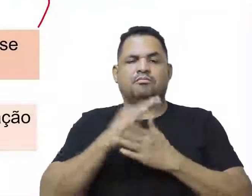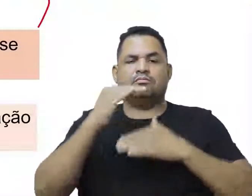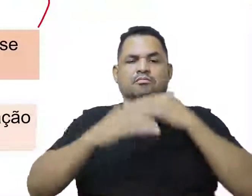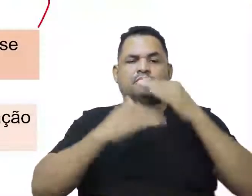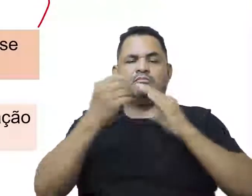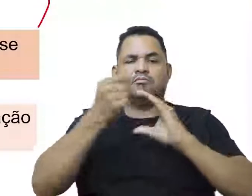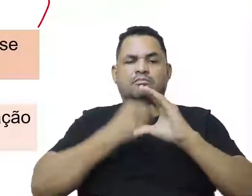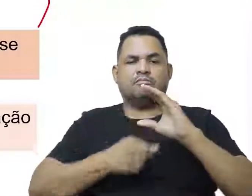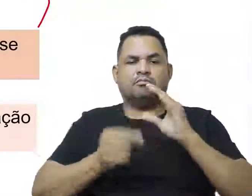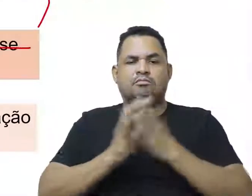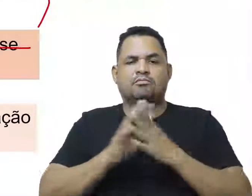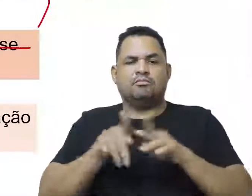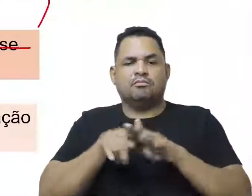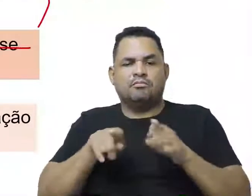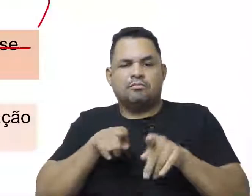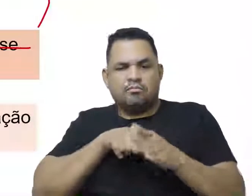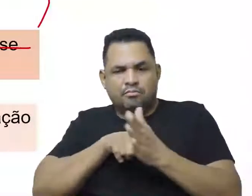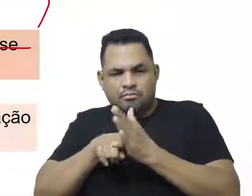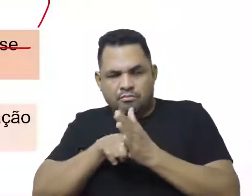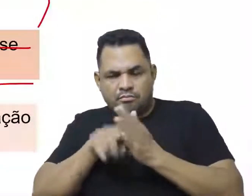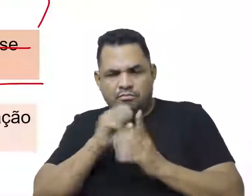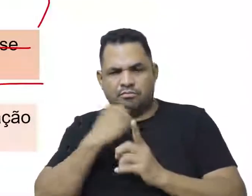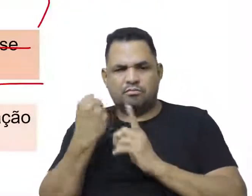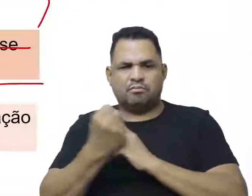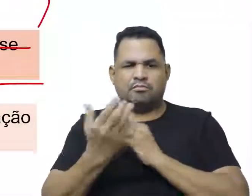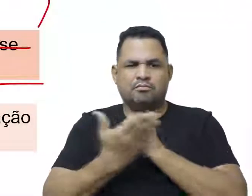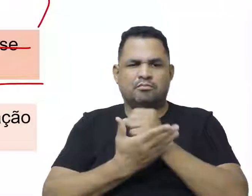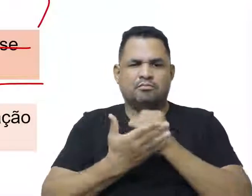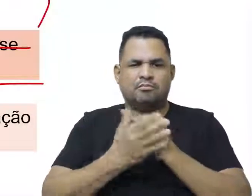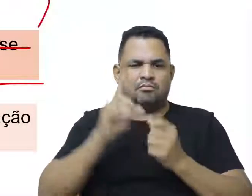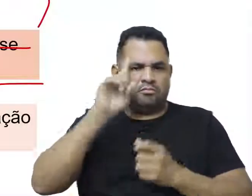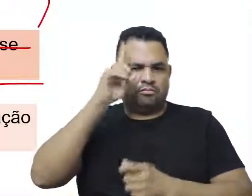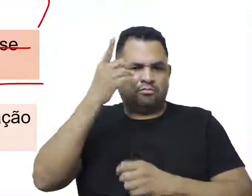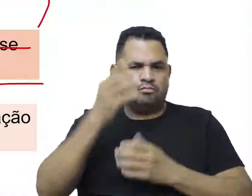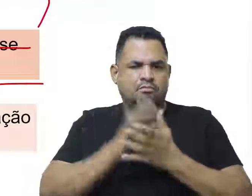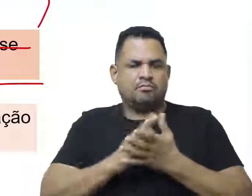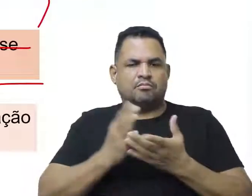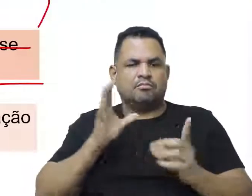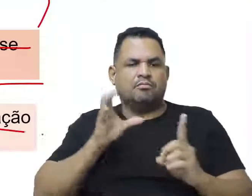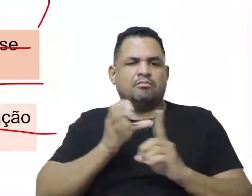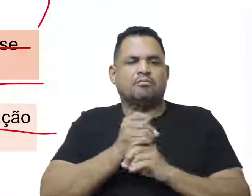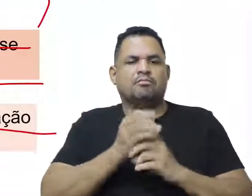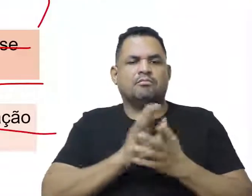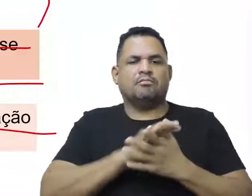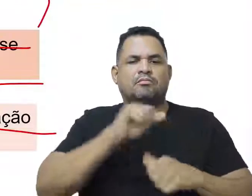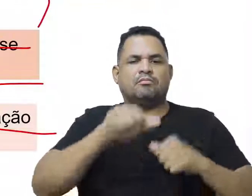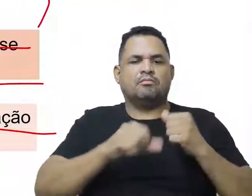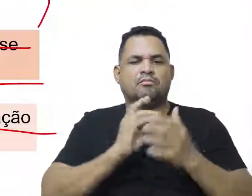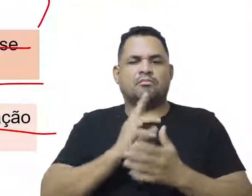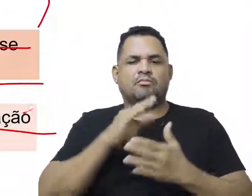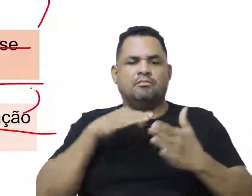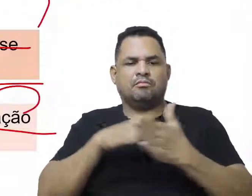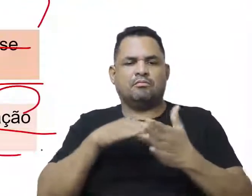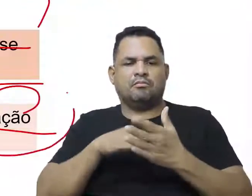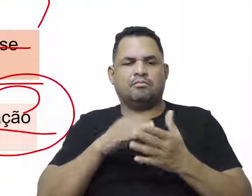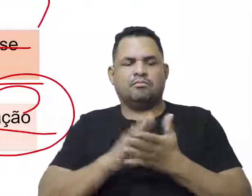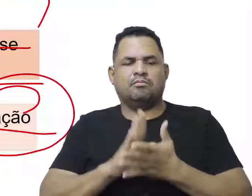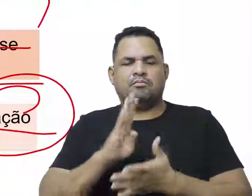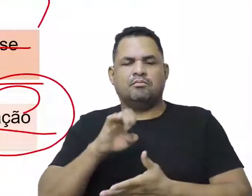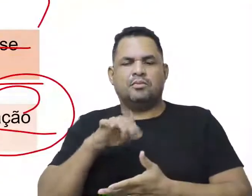capitalismo e ele também analisou a mudança social com base em tipos ideais para ele a mudança estaria sempre limitada